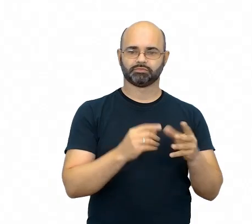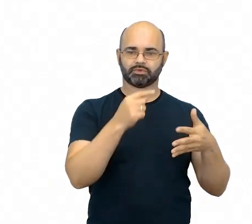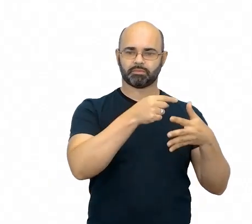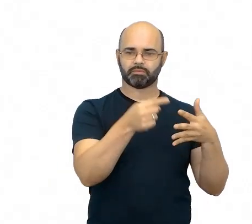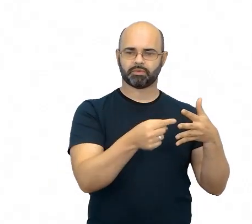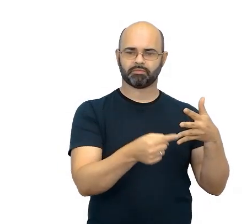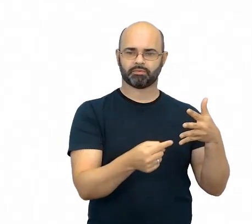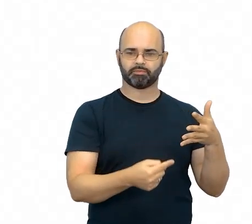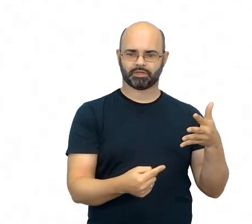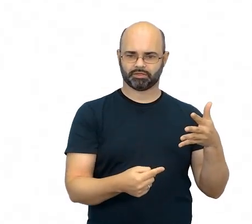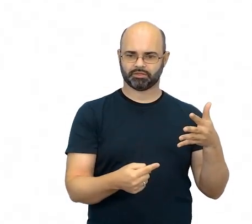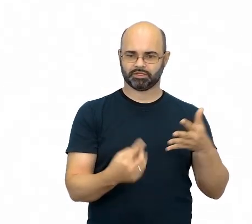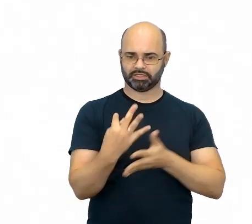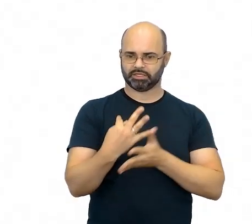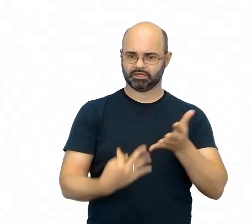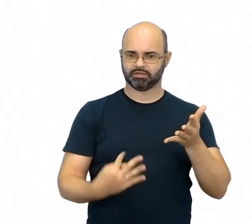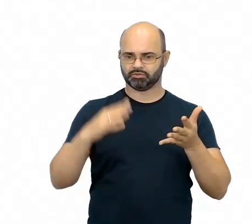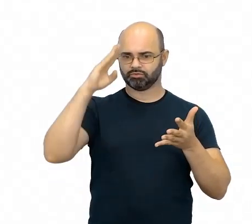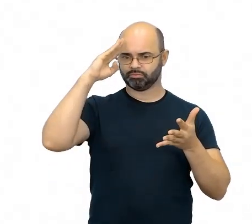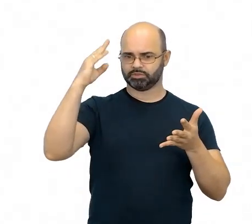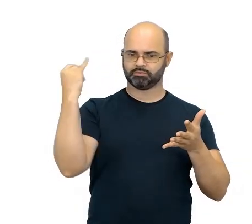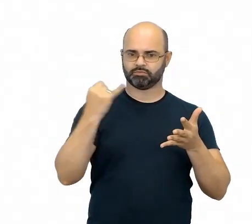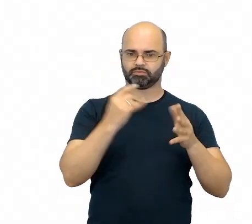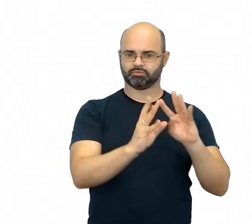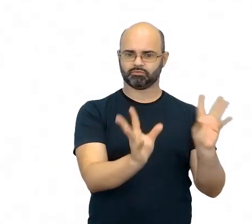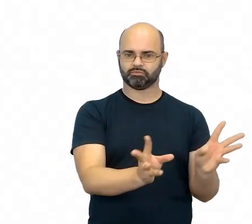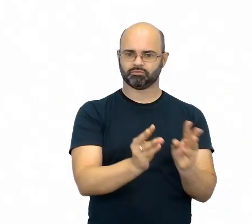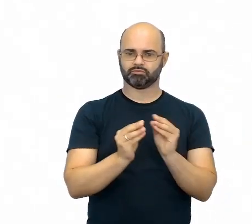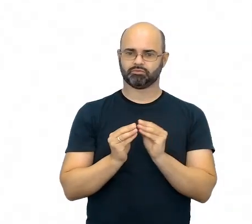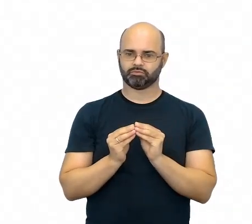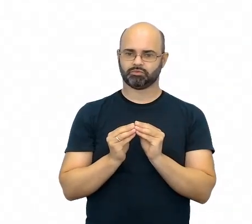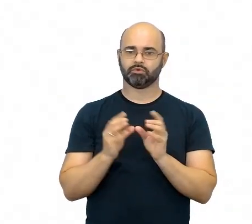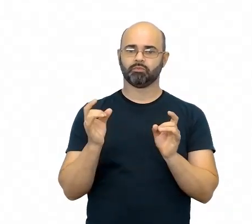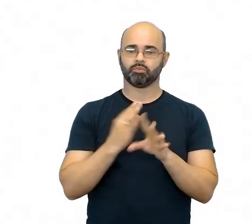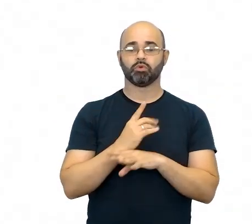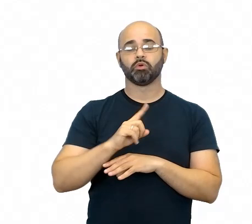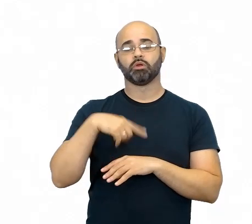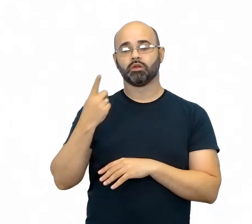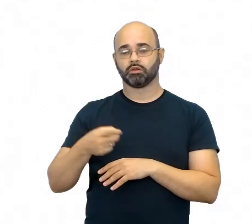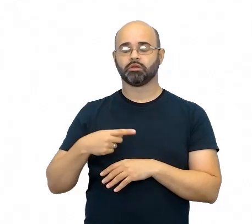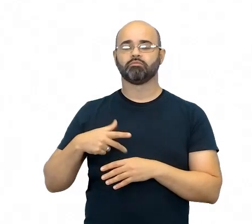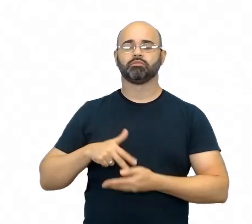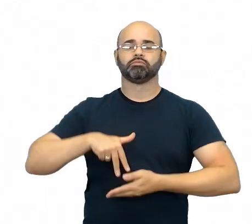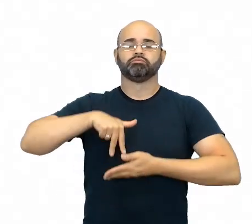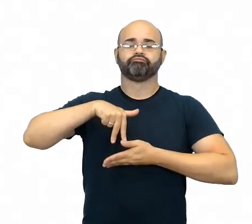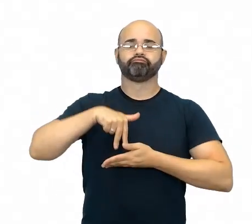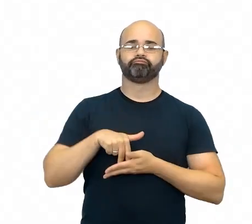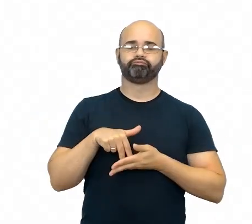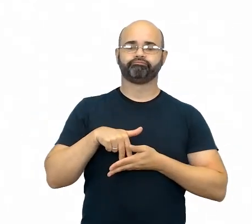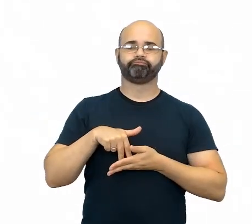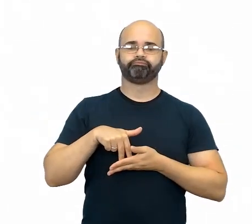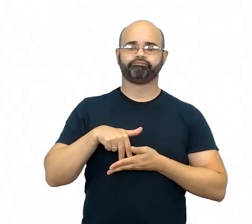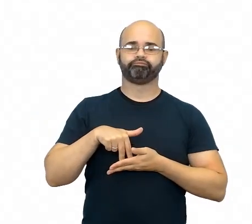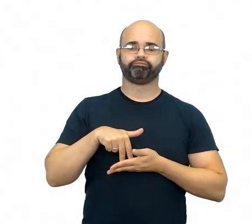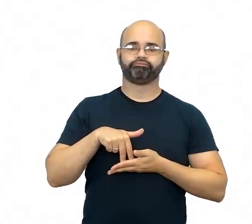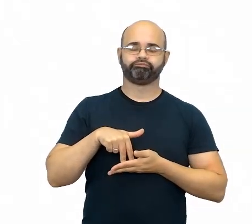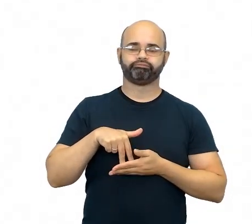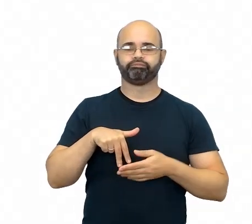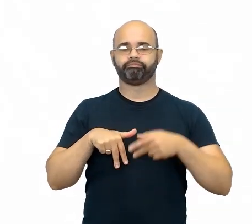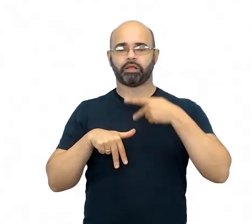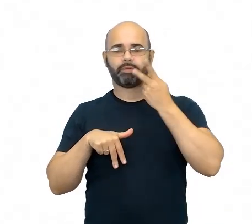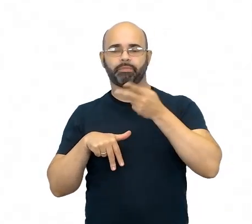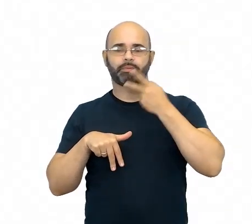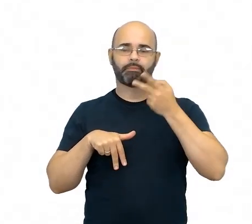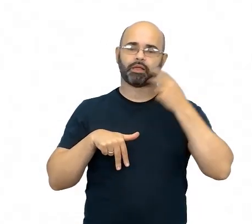texto escolhido. Depois, apresentarão oralmente aos colegas, explicitando por